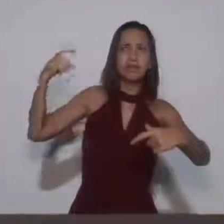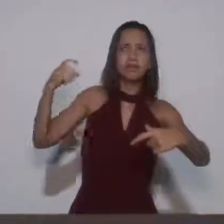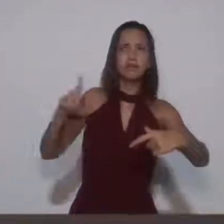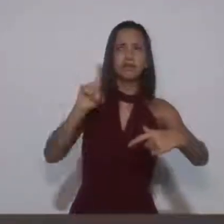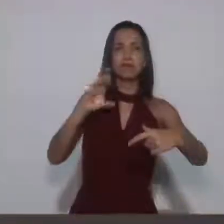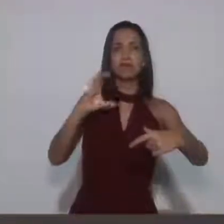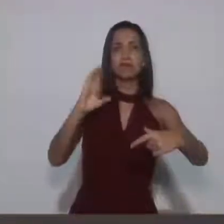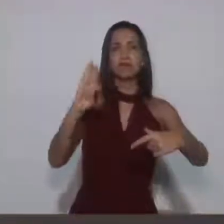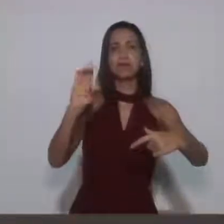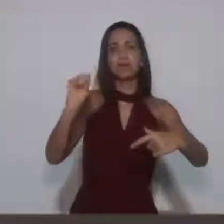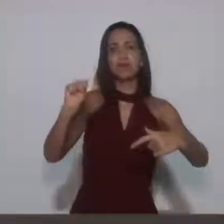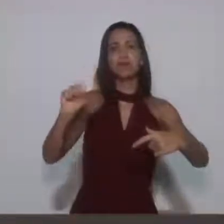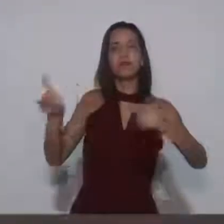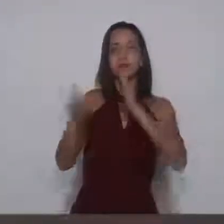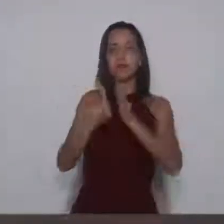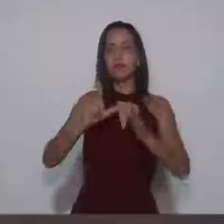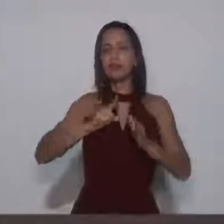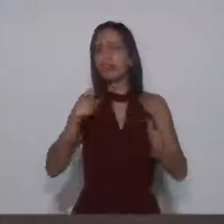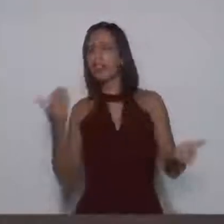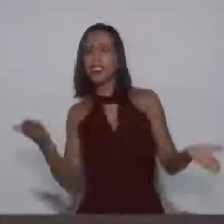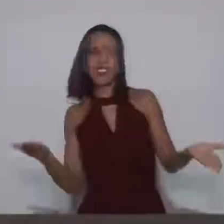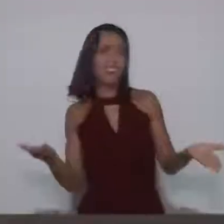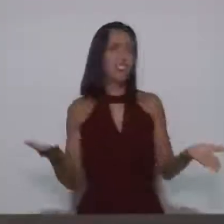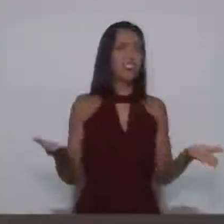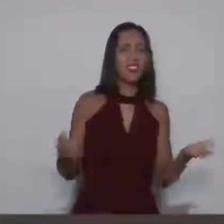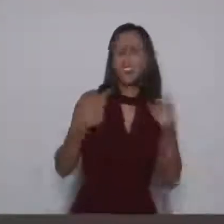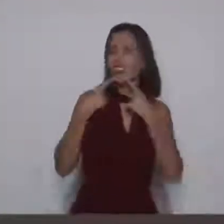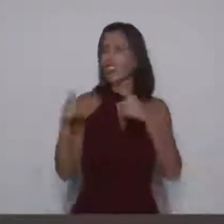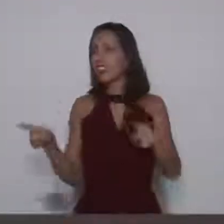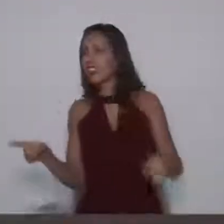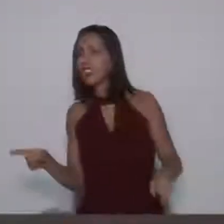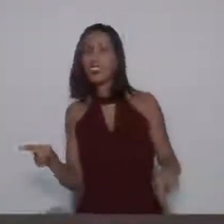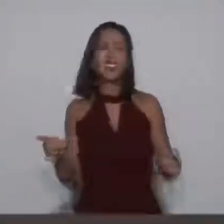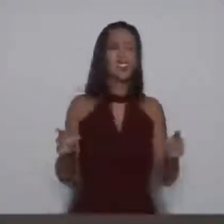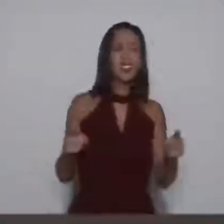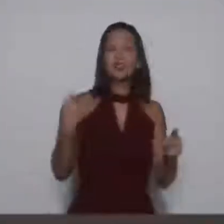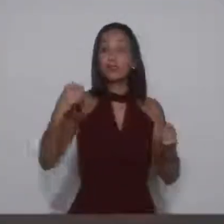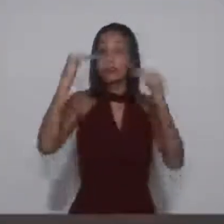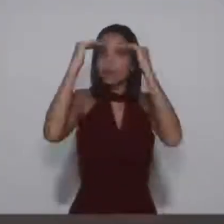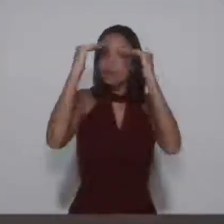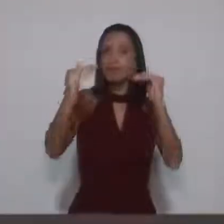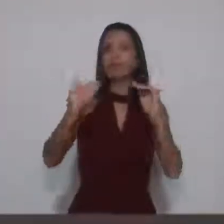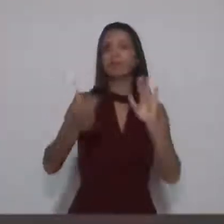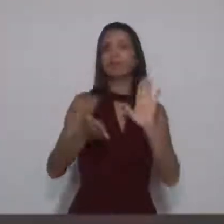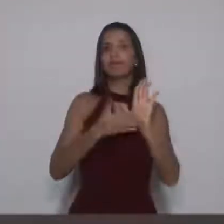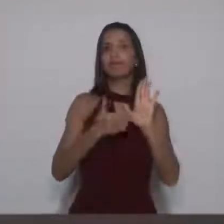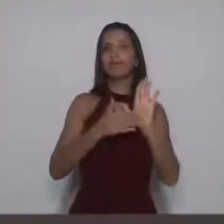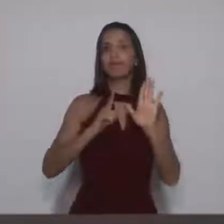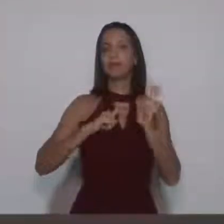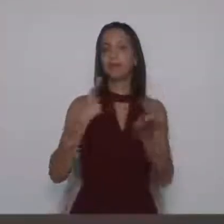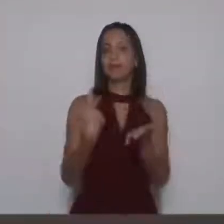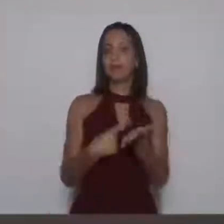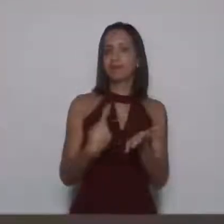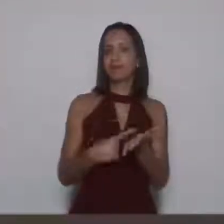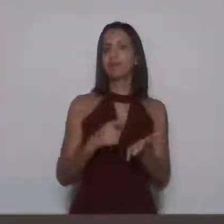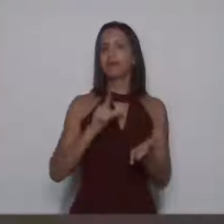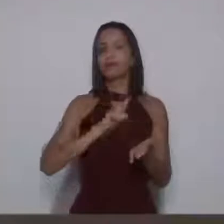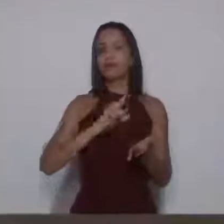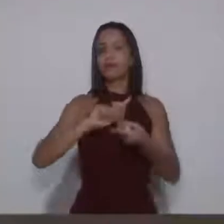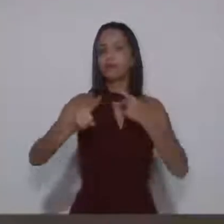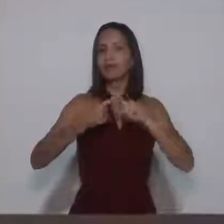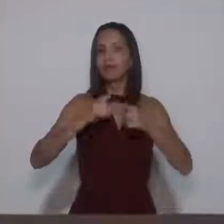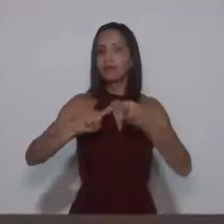que senão fica esse jogo de palavras, jogo de números, precisa cumprir o que está combinado. Então, o desejo de verdade, de